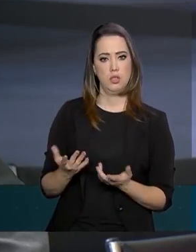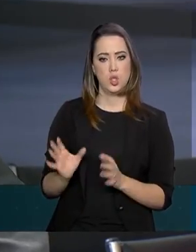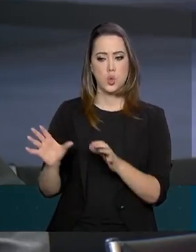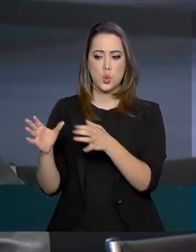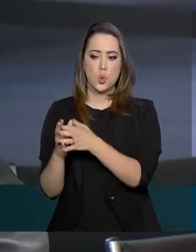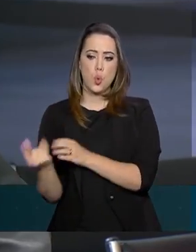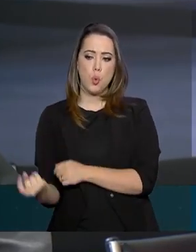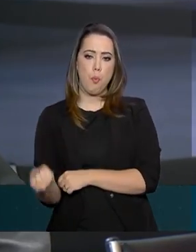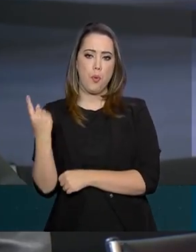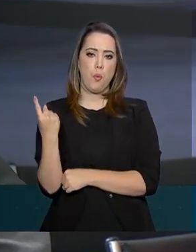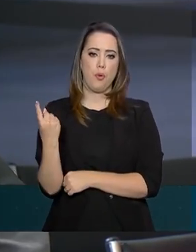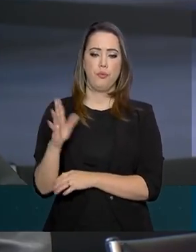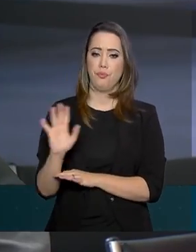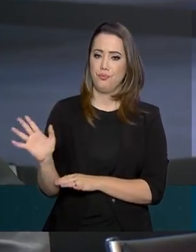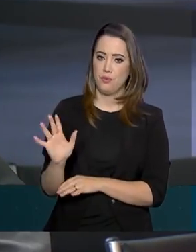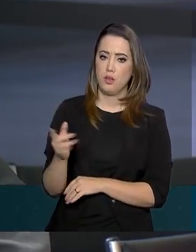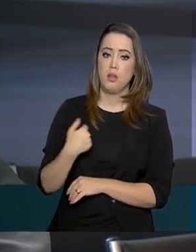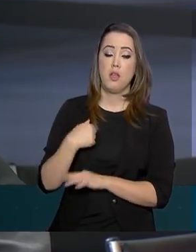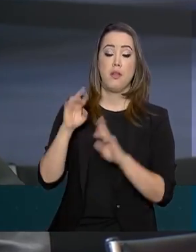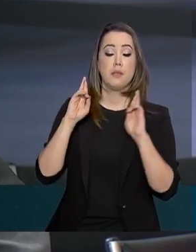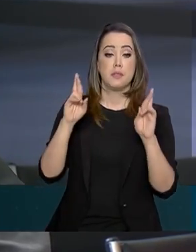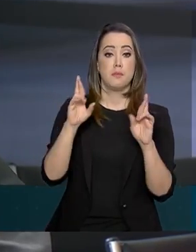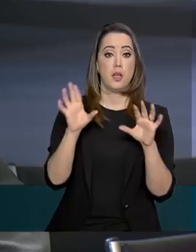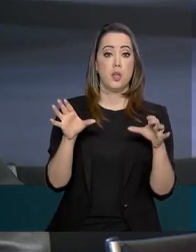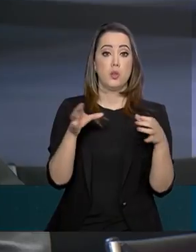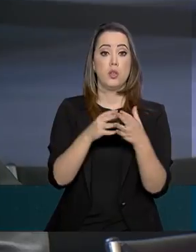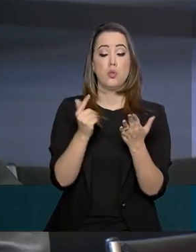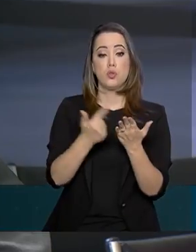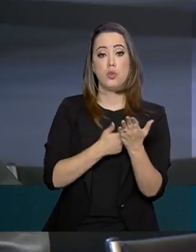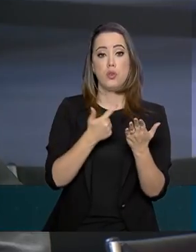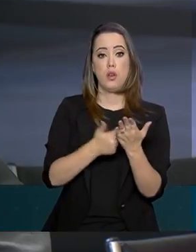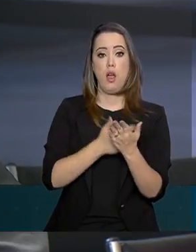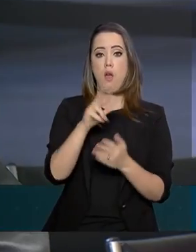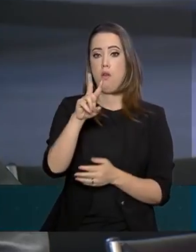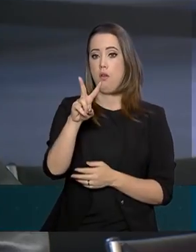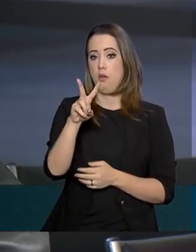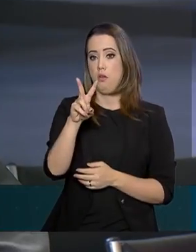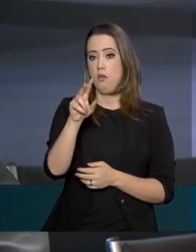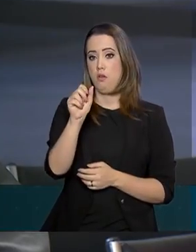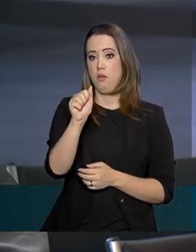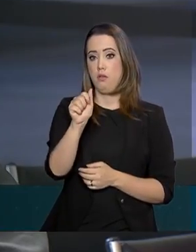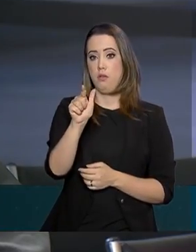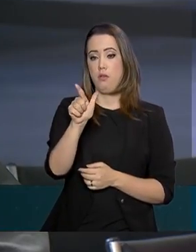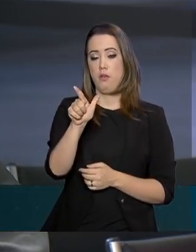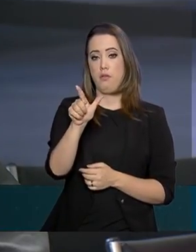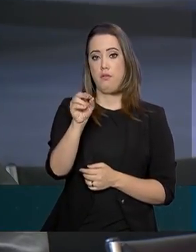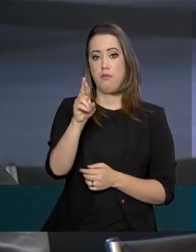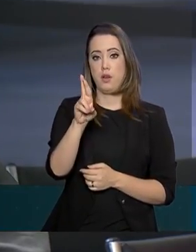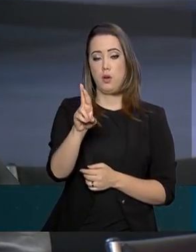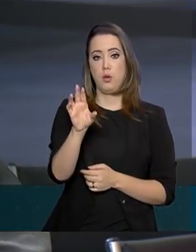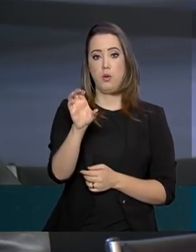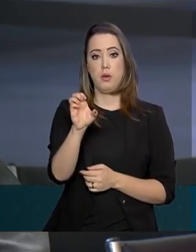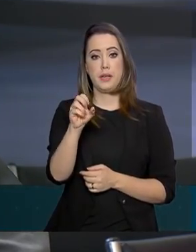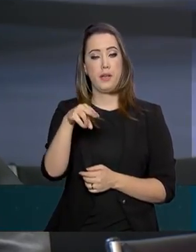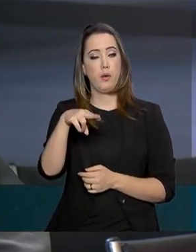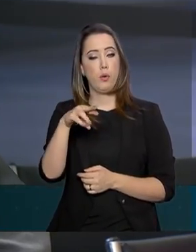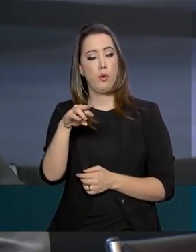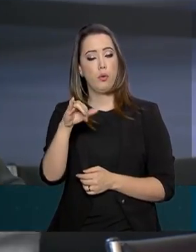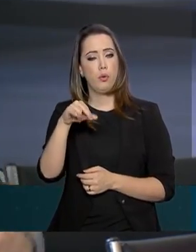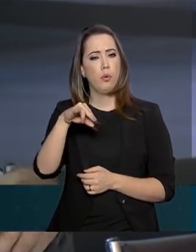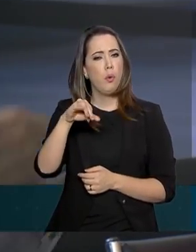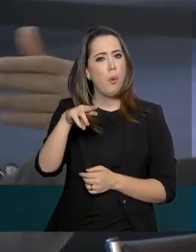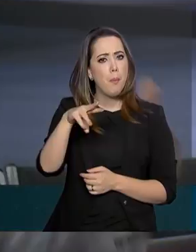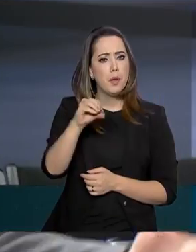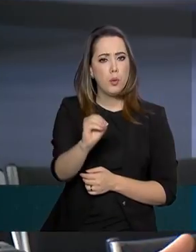eu espero que o valor econômico sobreviva a medida provisória de ontem eu espero é